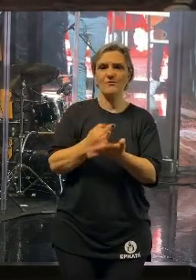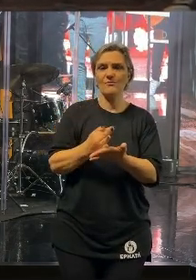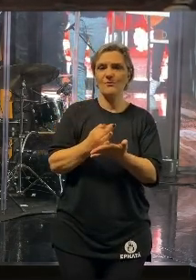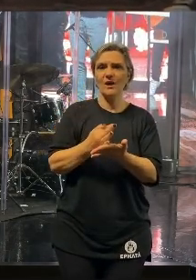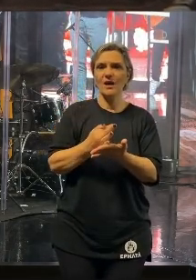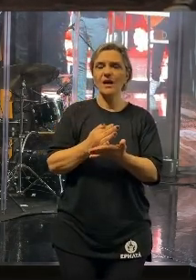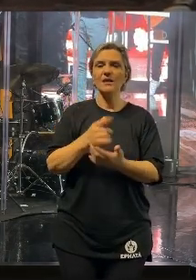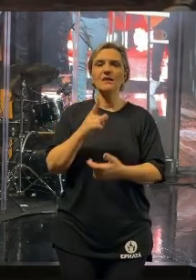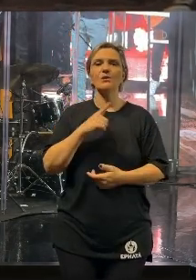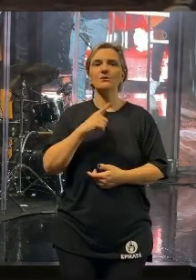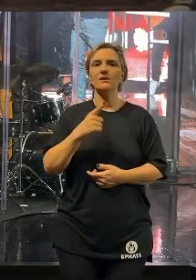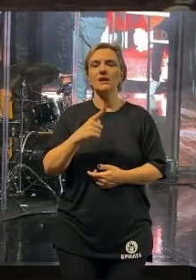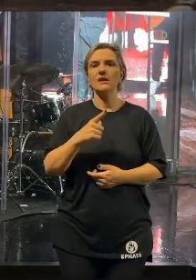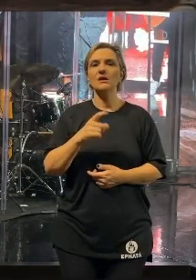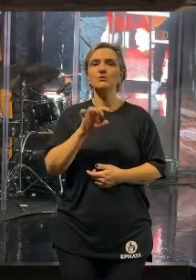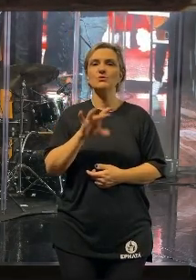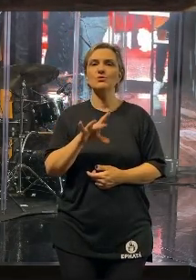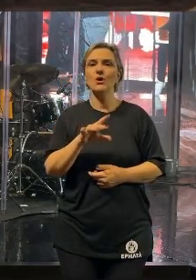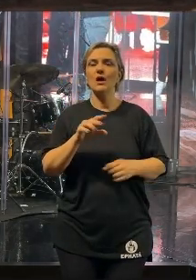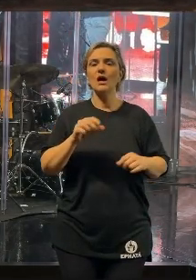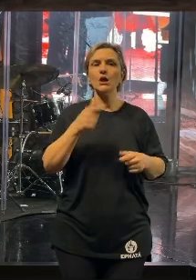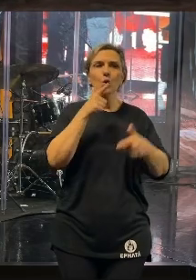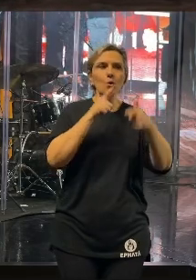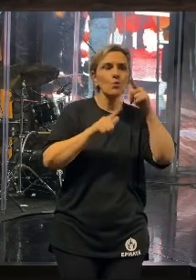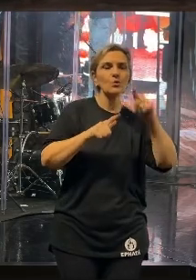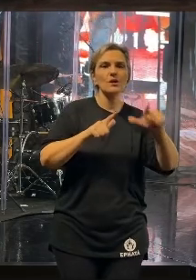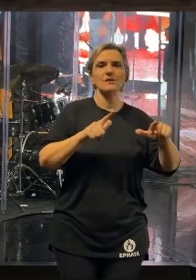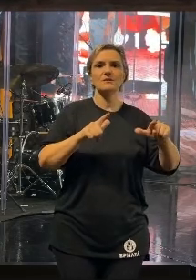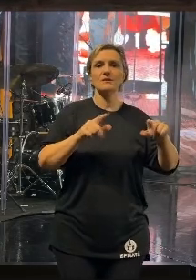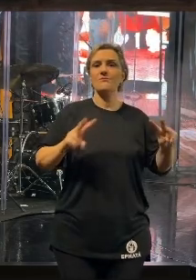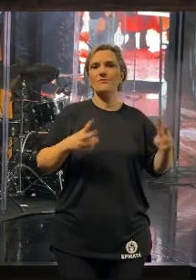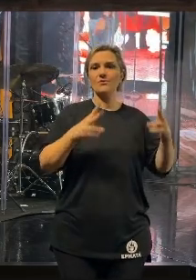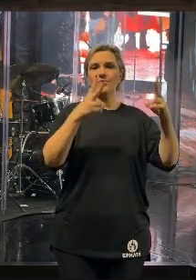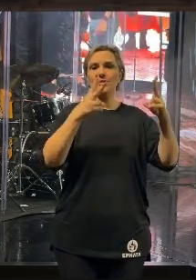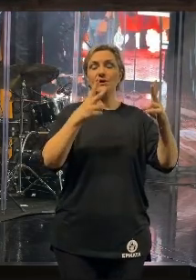em conquistas, vitórias e acertos,